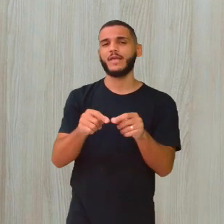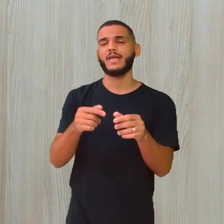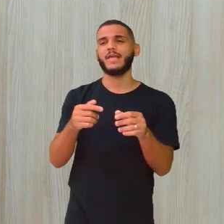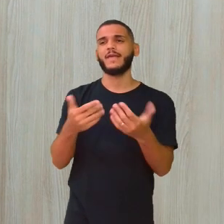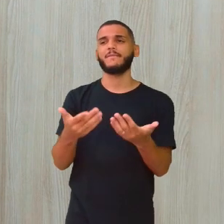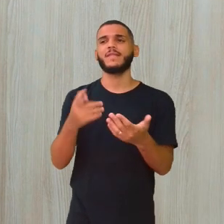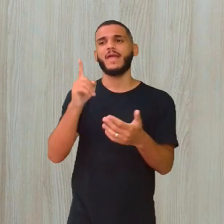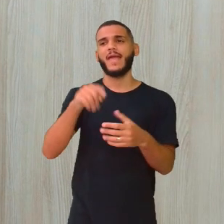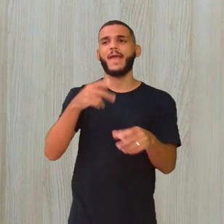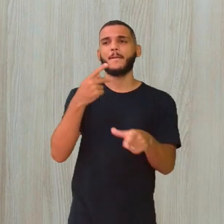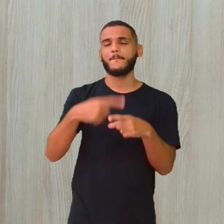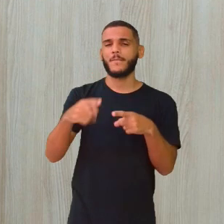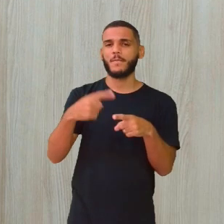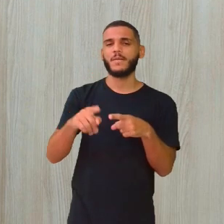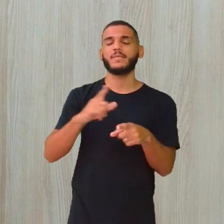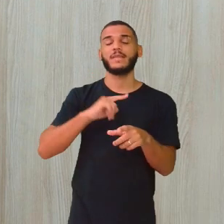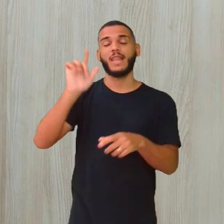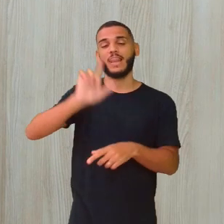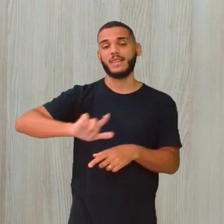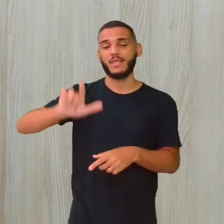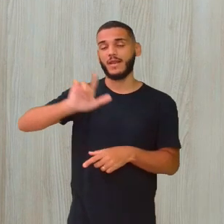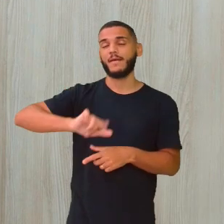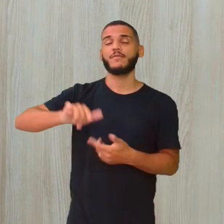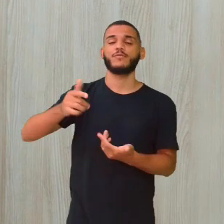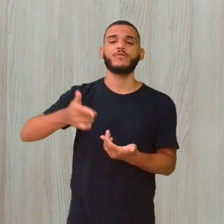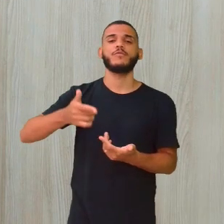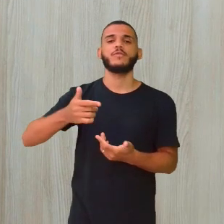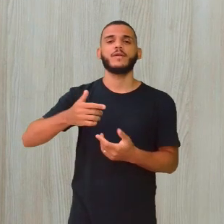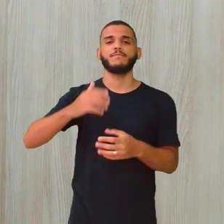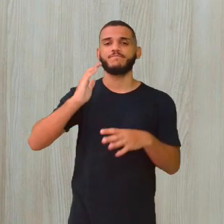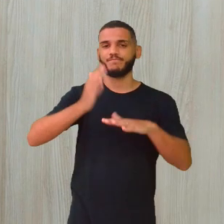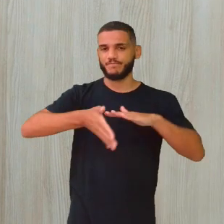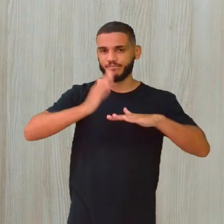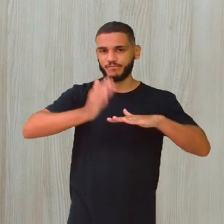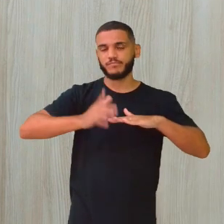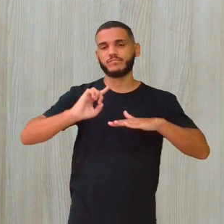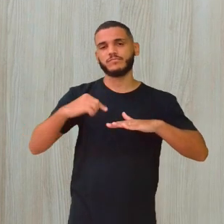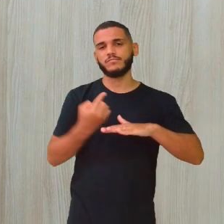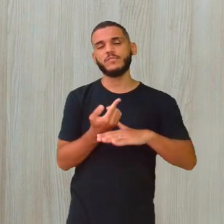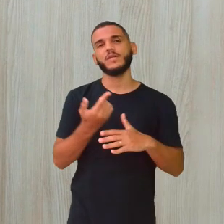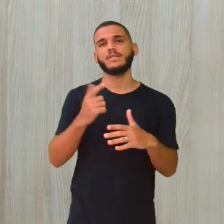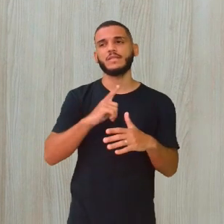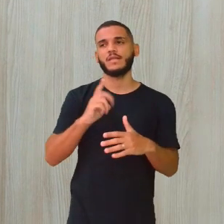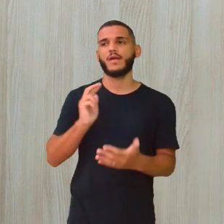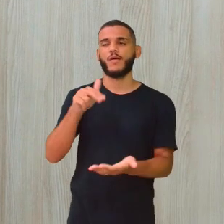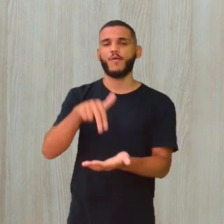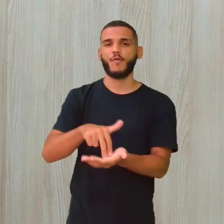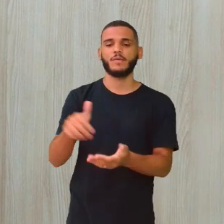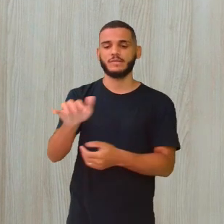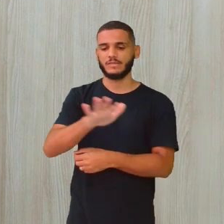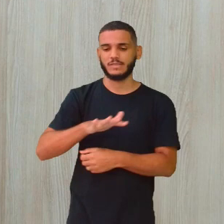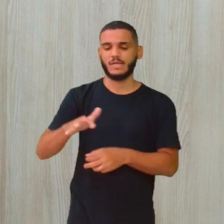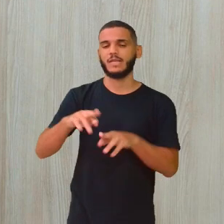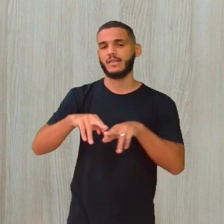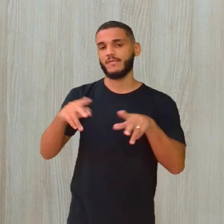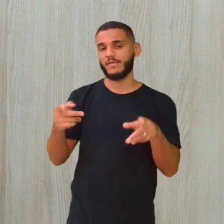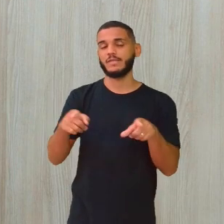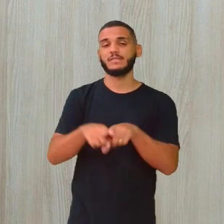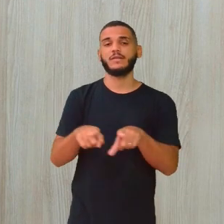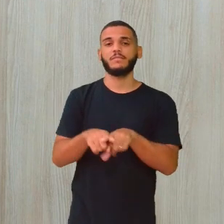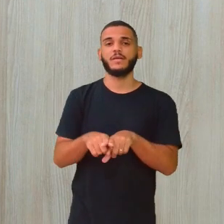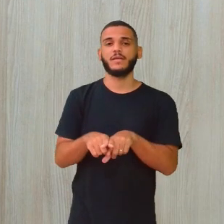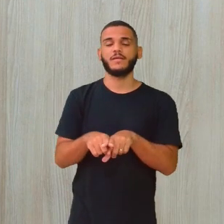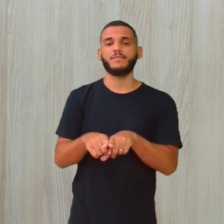provável estereótipo, né? Se a gente pega literaturas mais contemporâneas da própria Conceição, em que a gente tem a ocupação de espaços diferentes